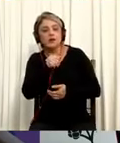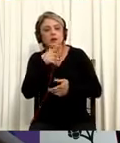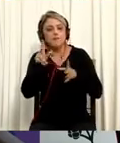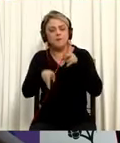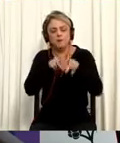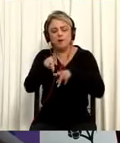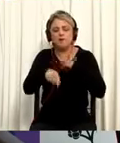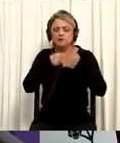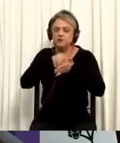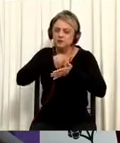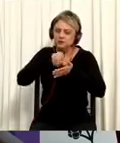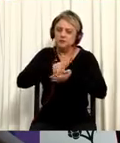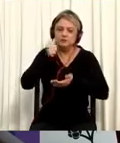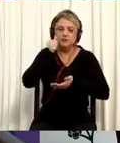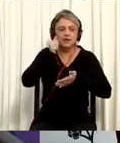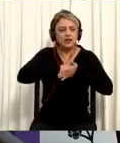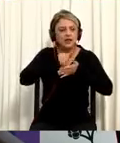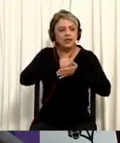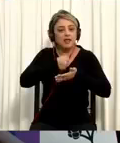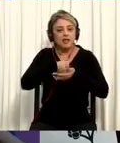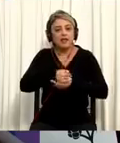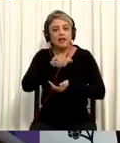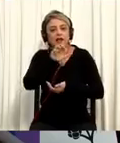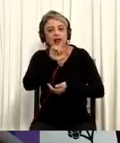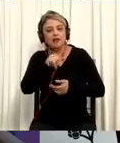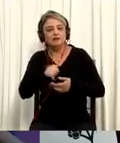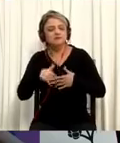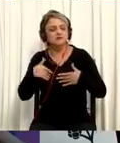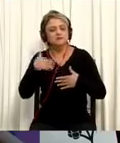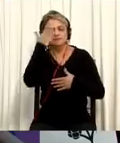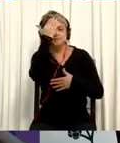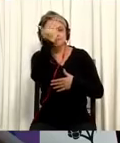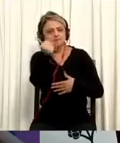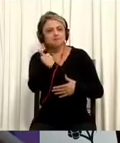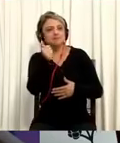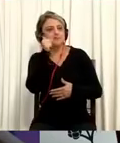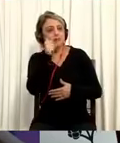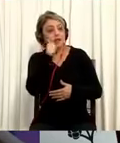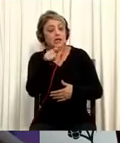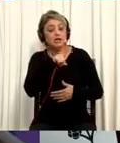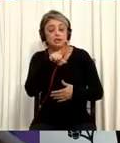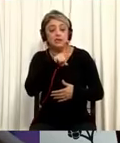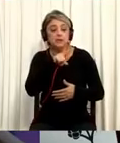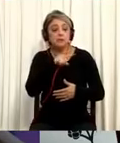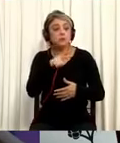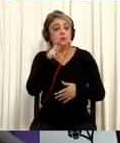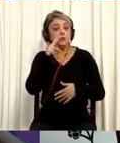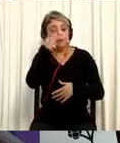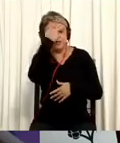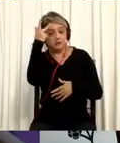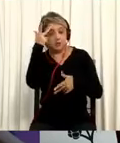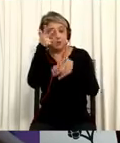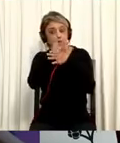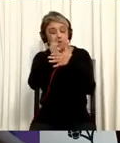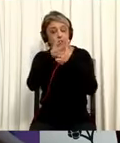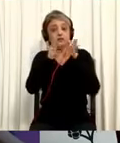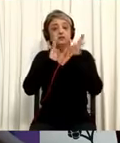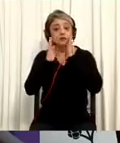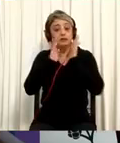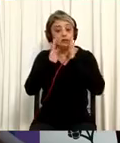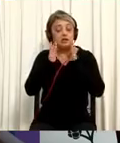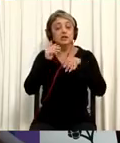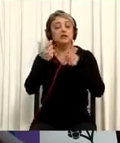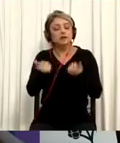luta, mulheres de luta. A Cláudia Braga, grandes mulheres. Então acho que é sempre importante a gente lembrar que tem muita gente nos assistindo que também está participando